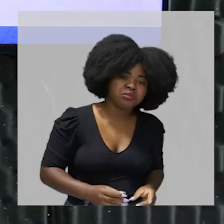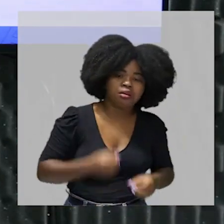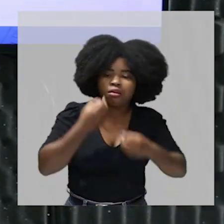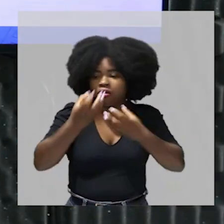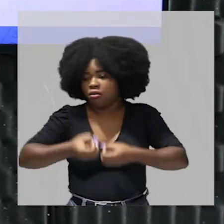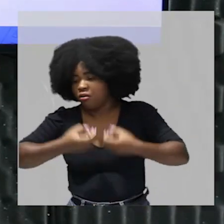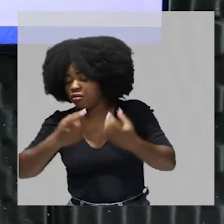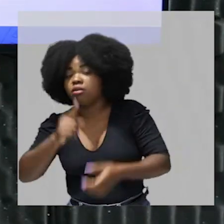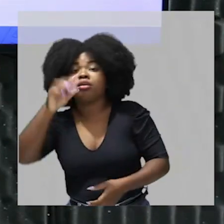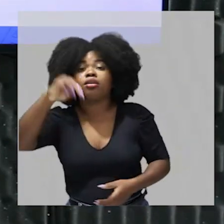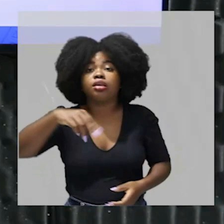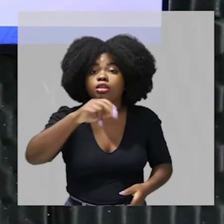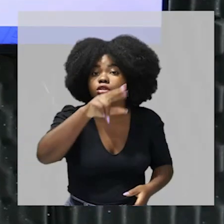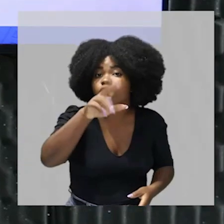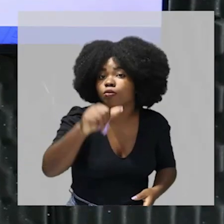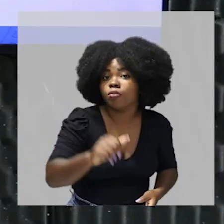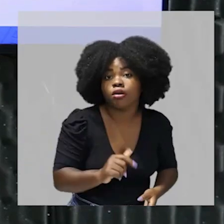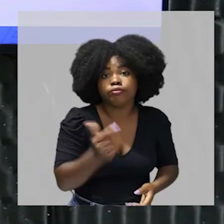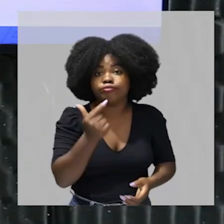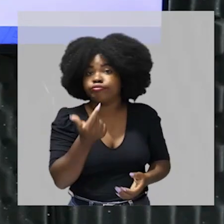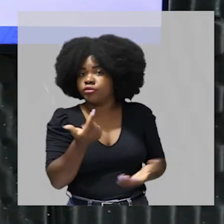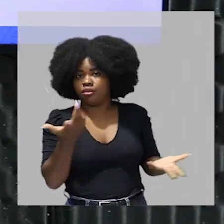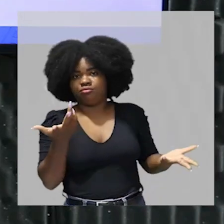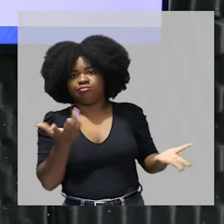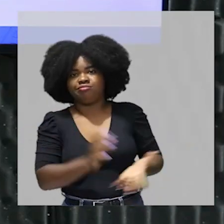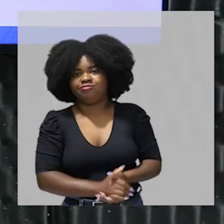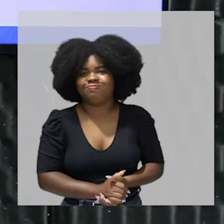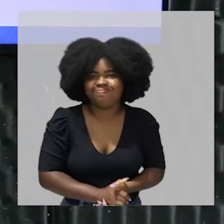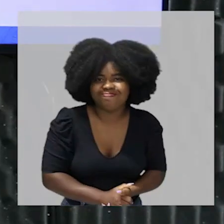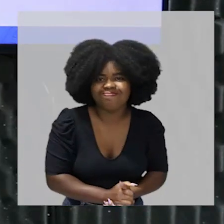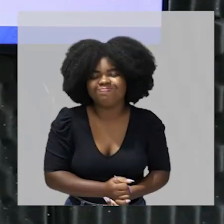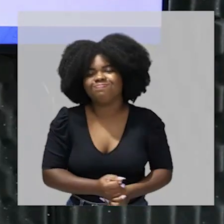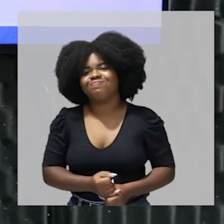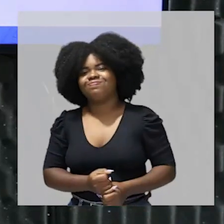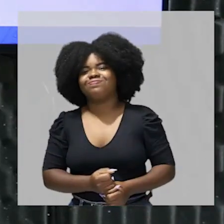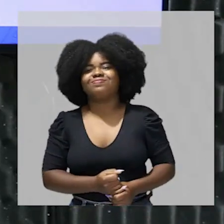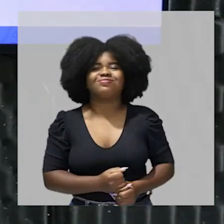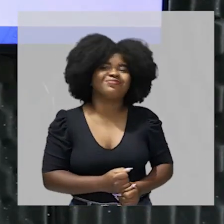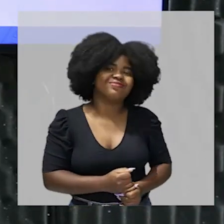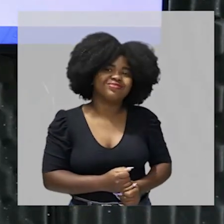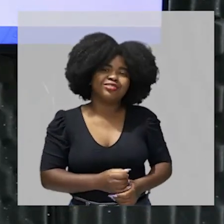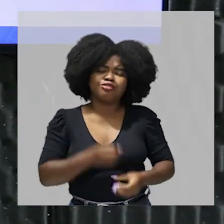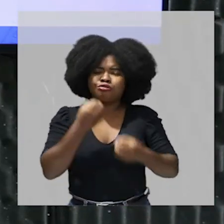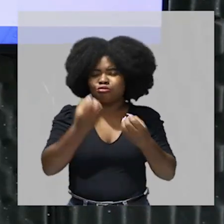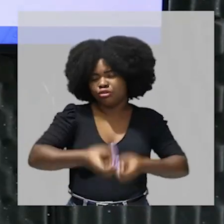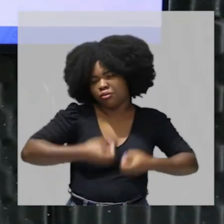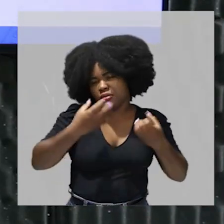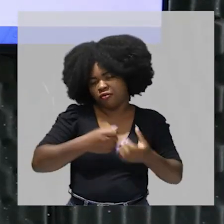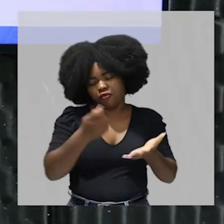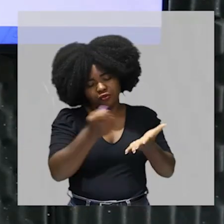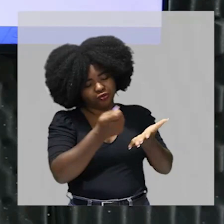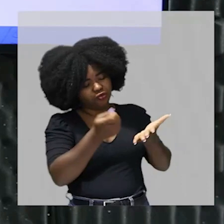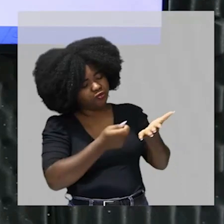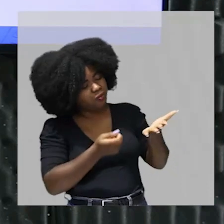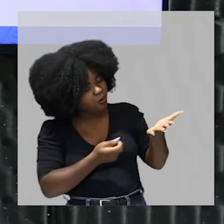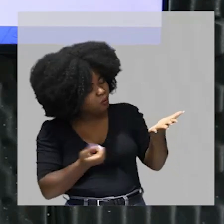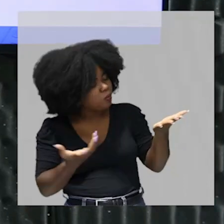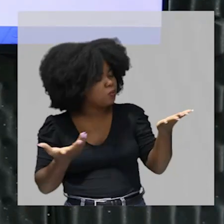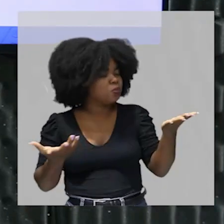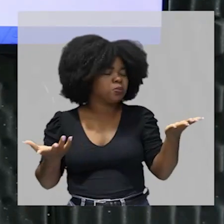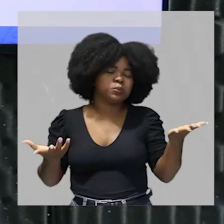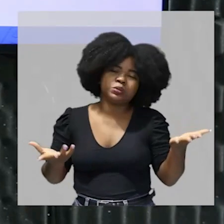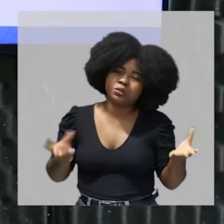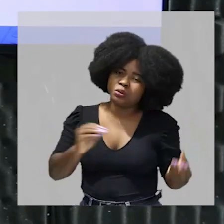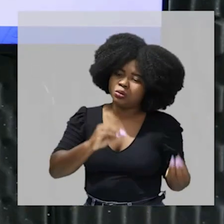nunca quis escrever mesmo que não tenha um diário ou seja não escreva todo dia quem nunca que fez um desabafo um relato